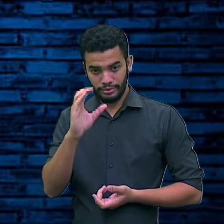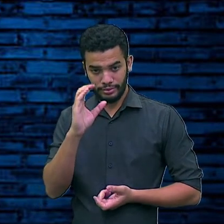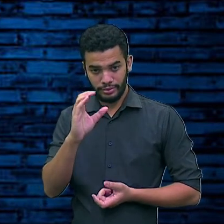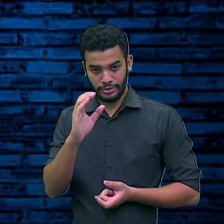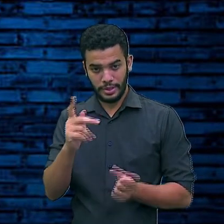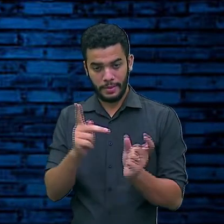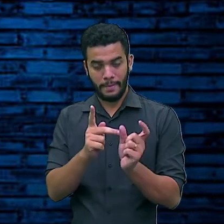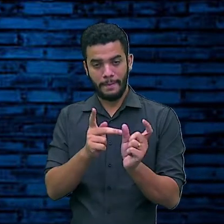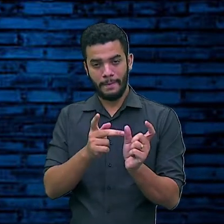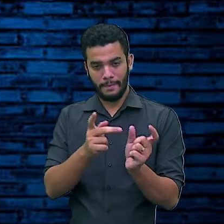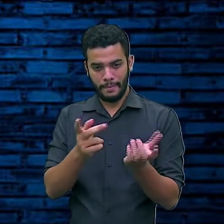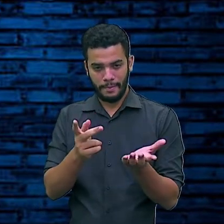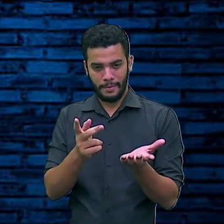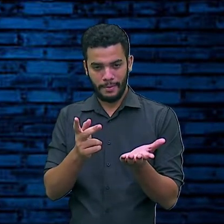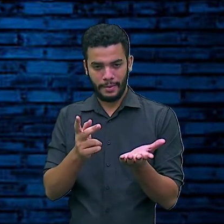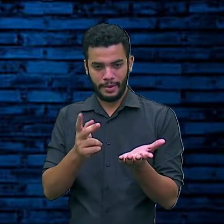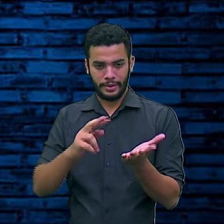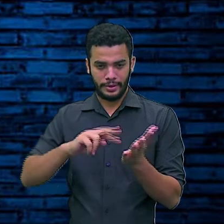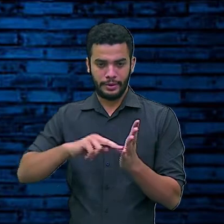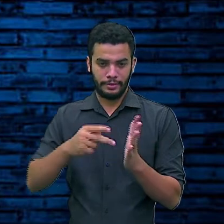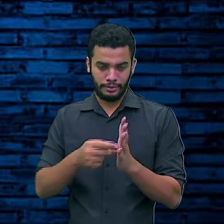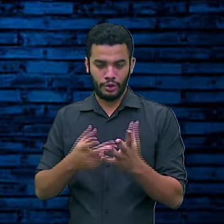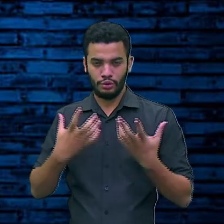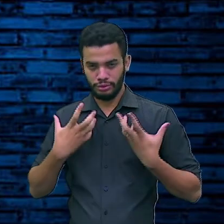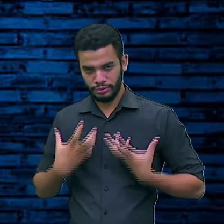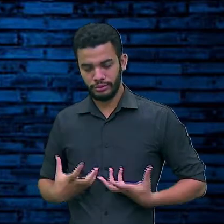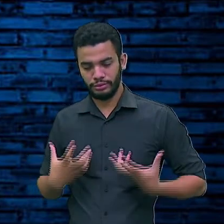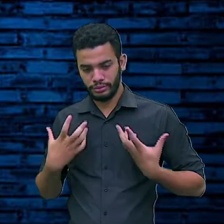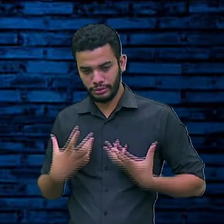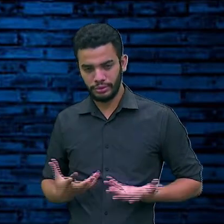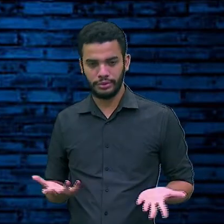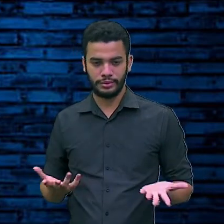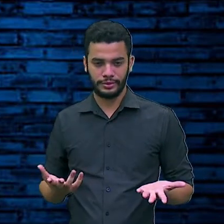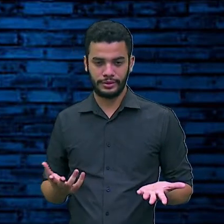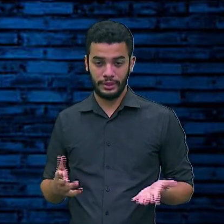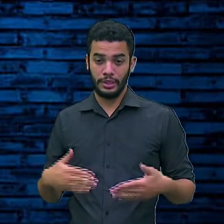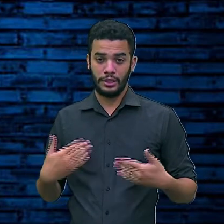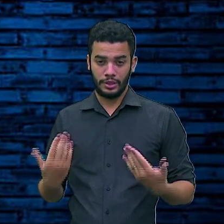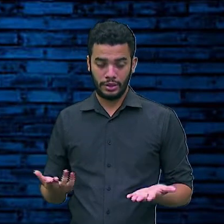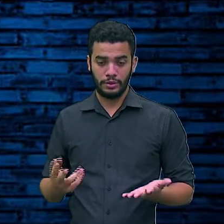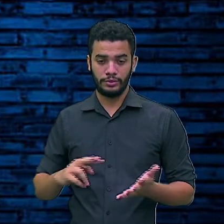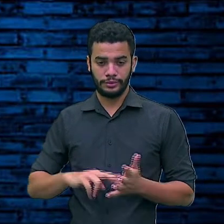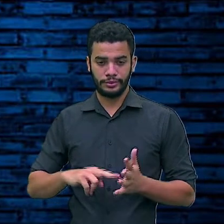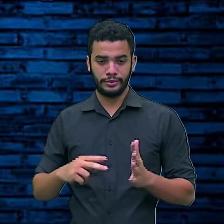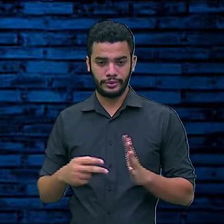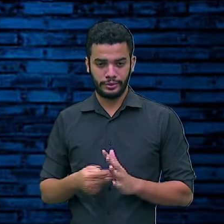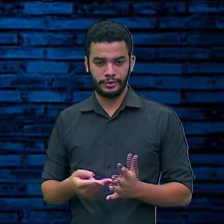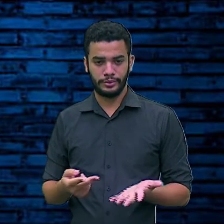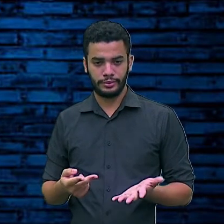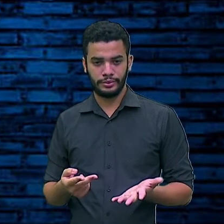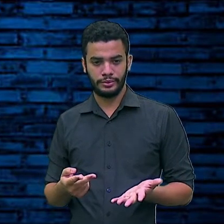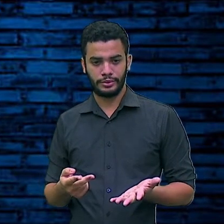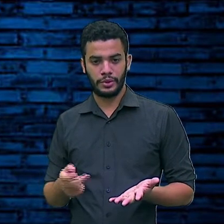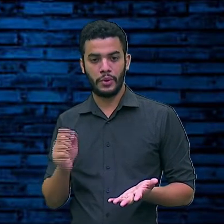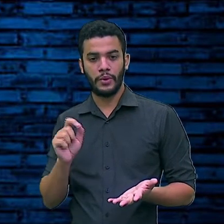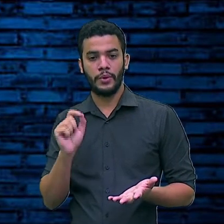da letra D. É predicado nominal? Sim, nós já concluímos que, né, pode se tratar de uma frase de predicado